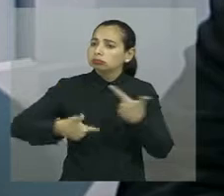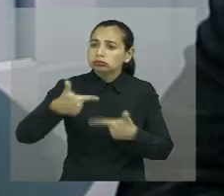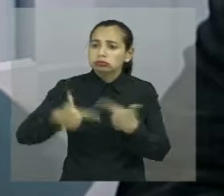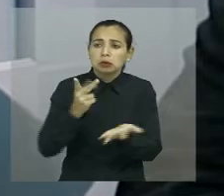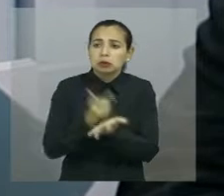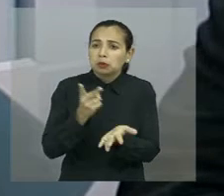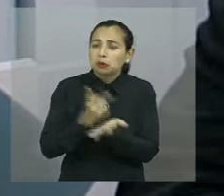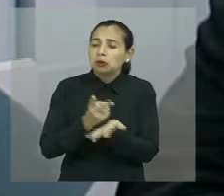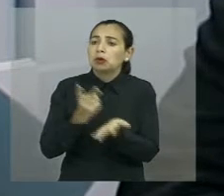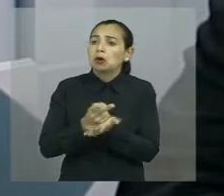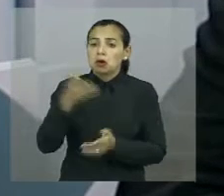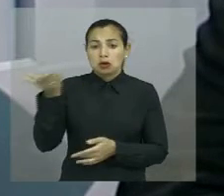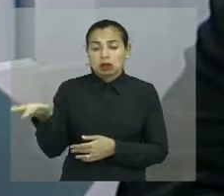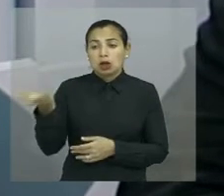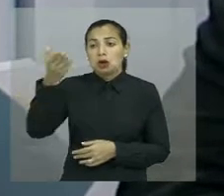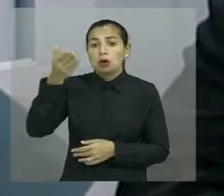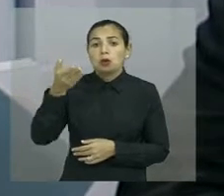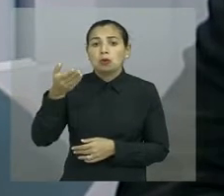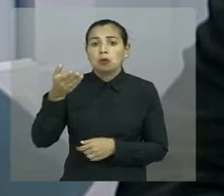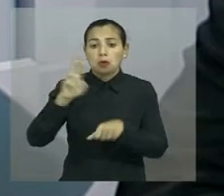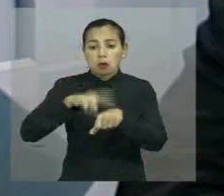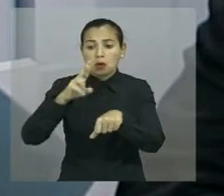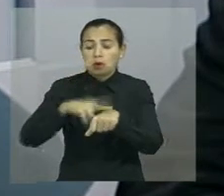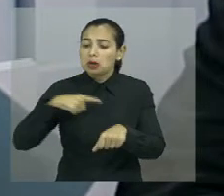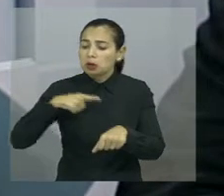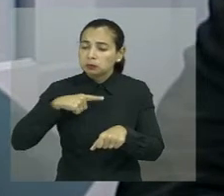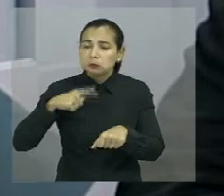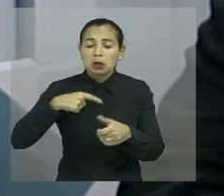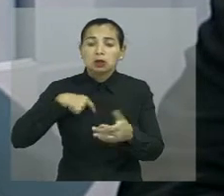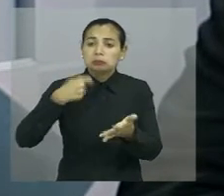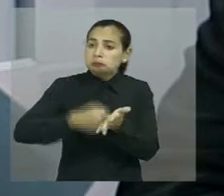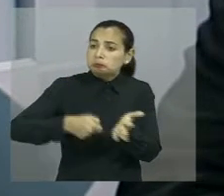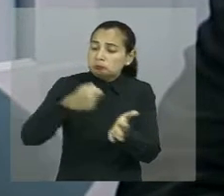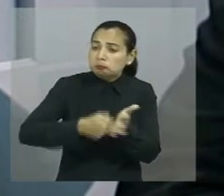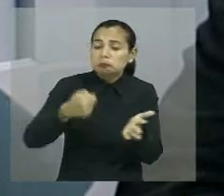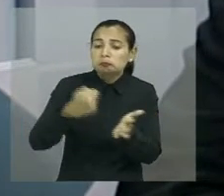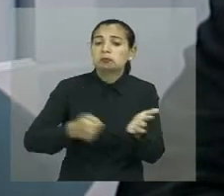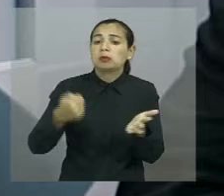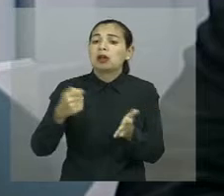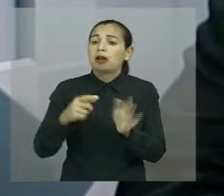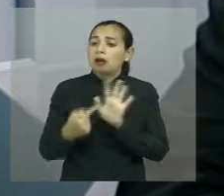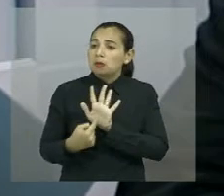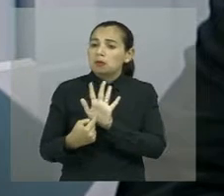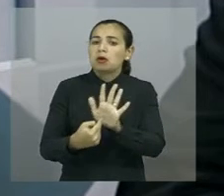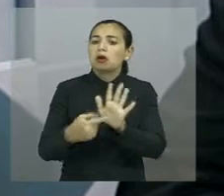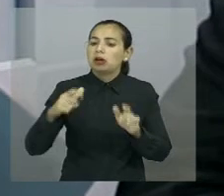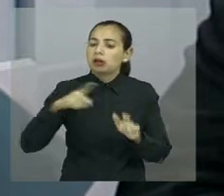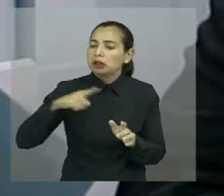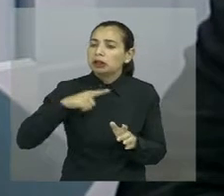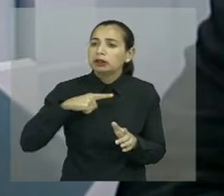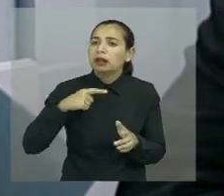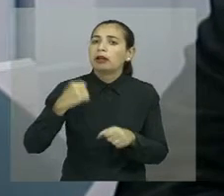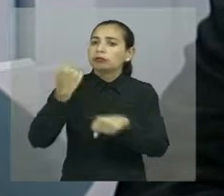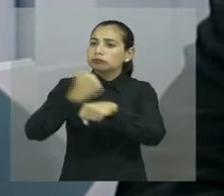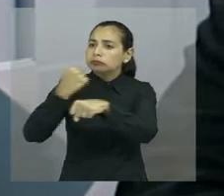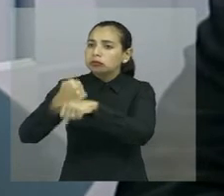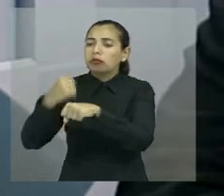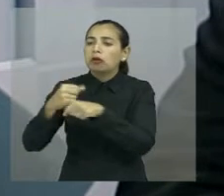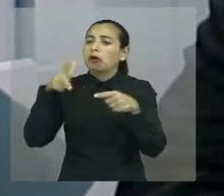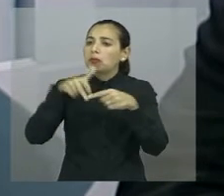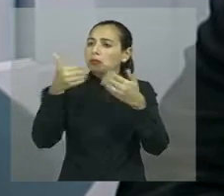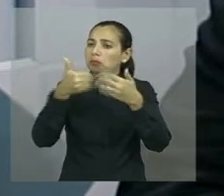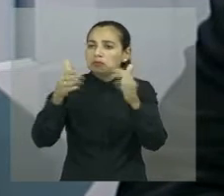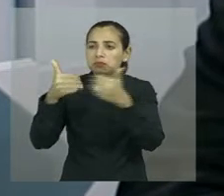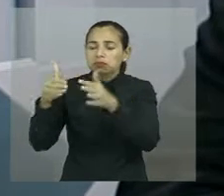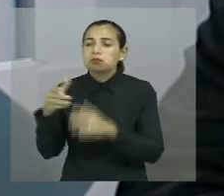de investir na educação. Isso aí é algo que nós devemos relatar e premiar, nós como Poder Executivo, que também fiscalizamos,